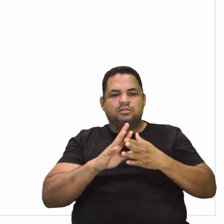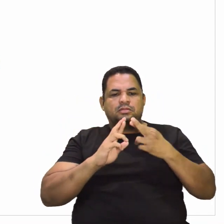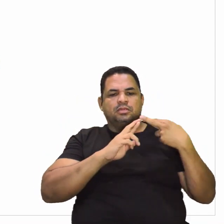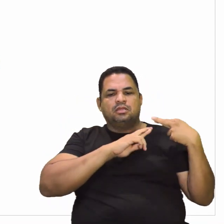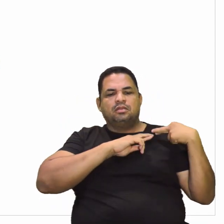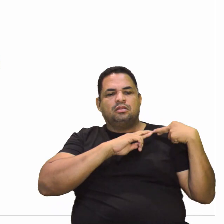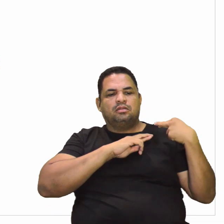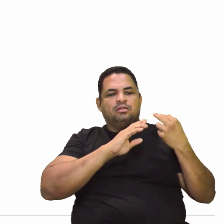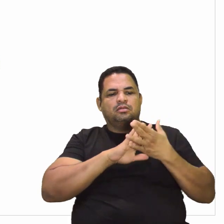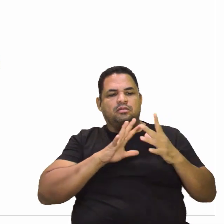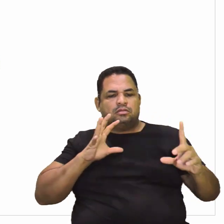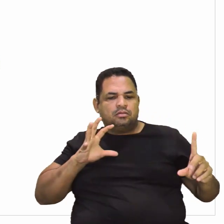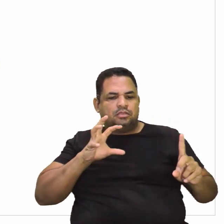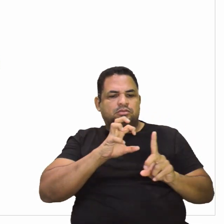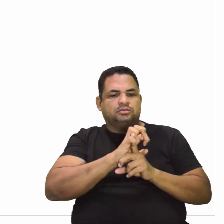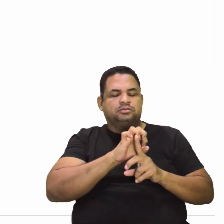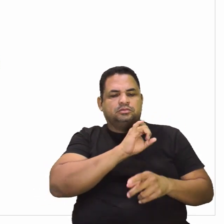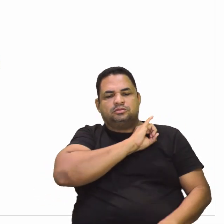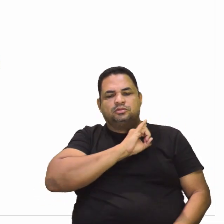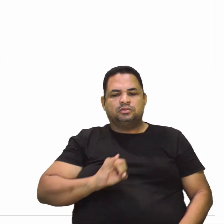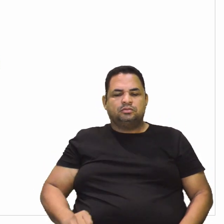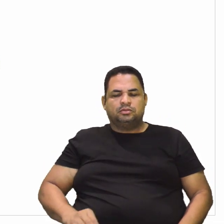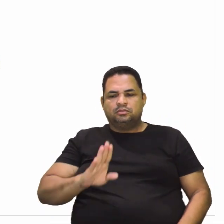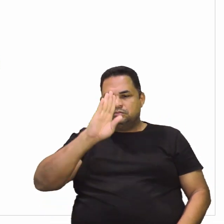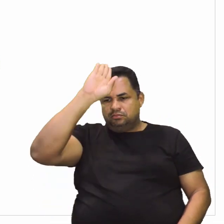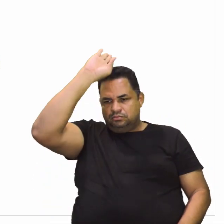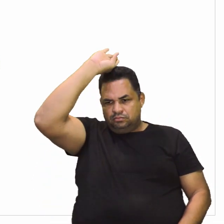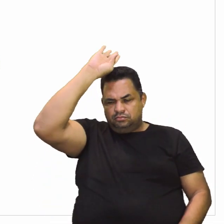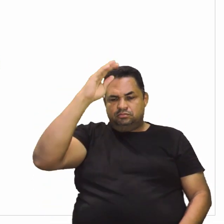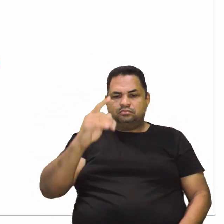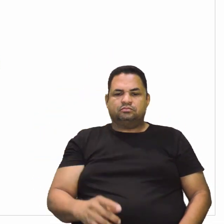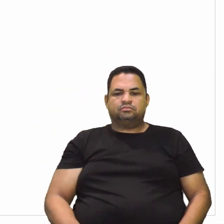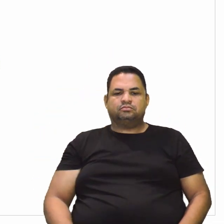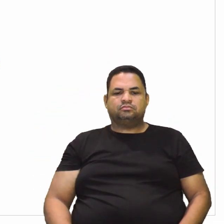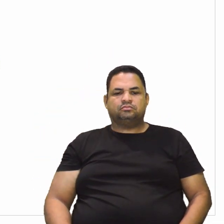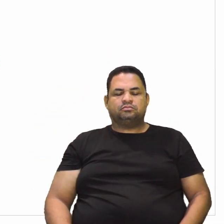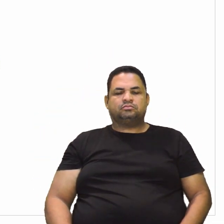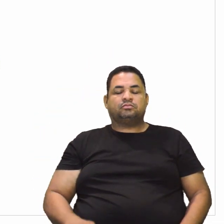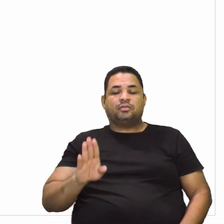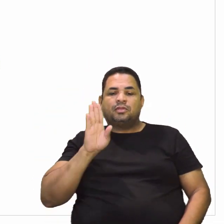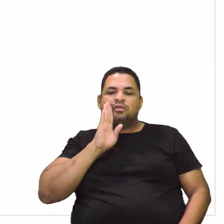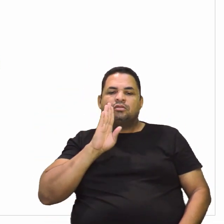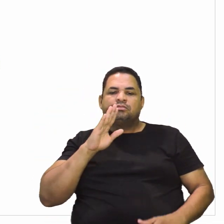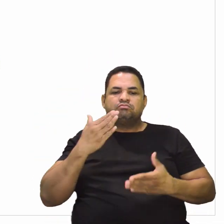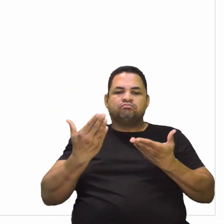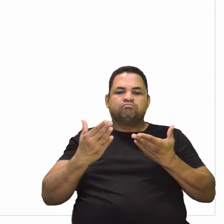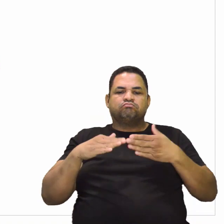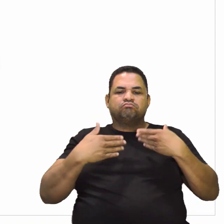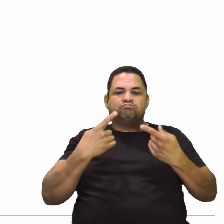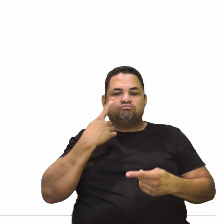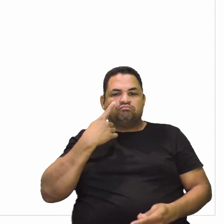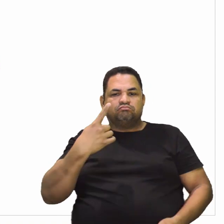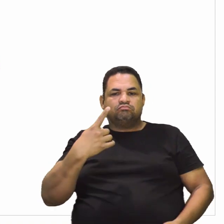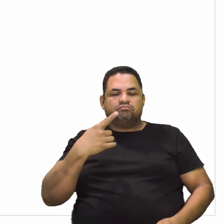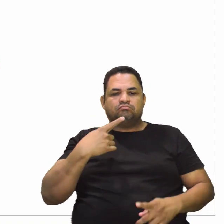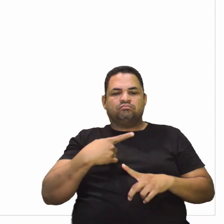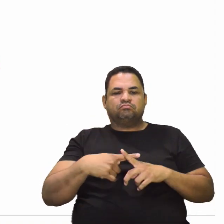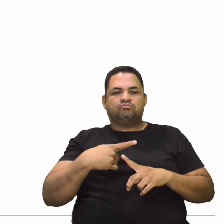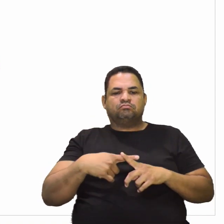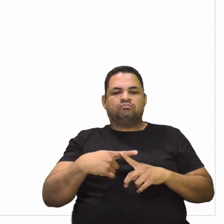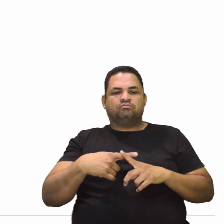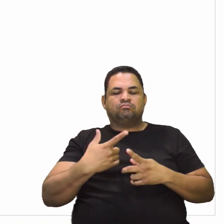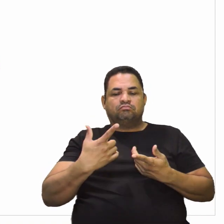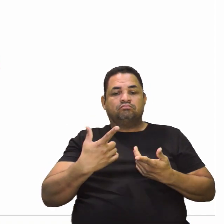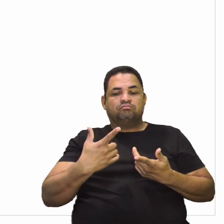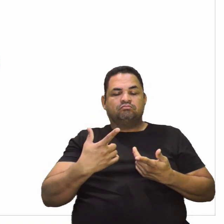quê? Pelas invasões do Império Romano. E é legal quando você vê isso, sabe por quê? Porque isso